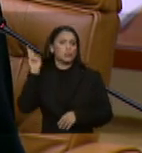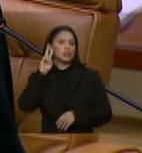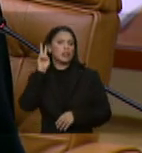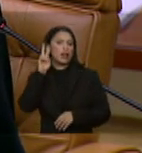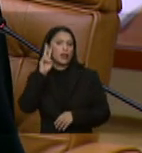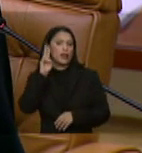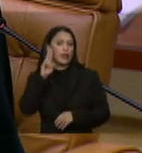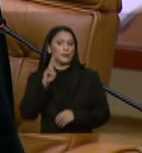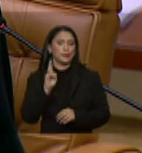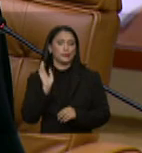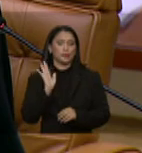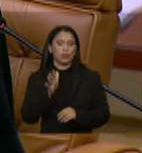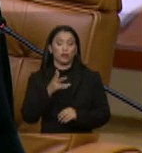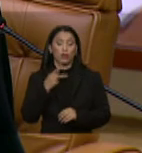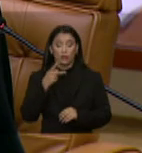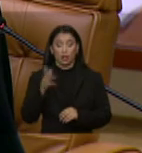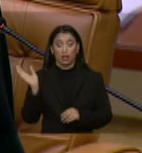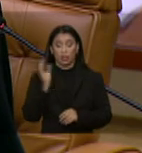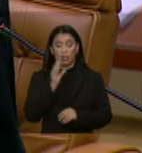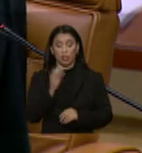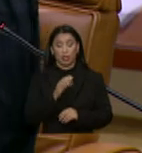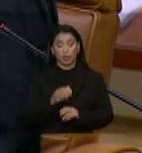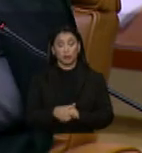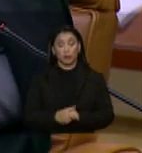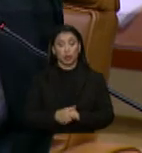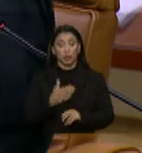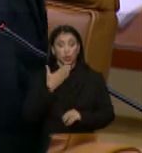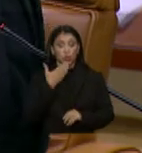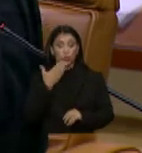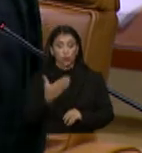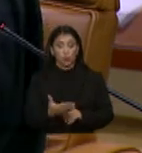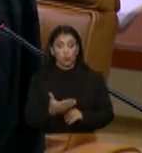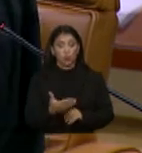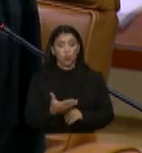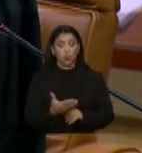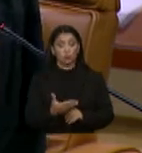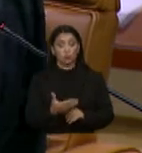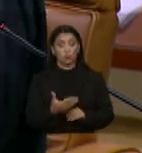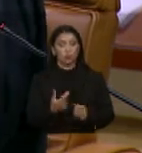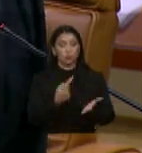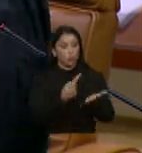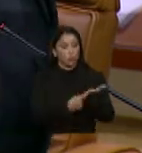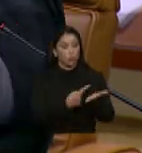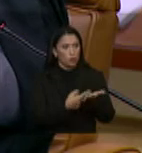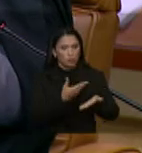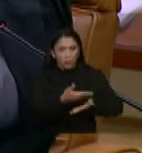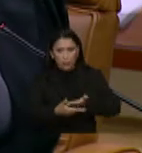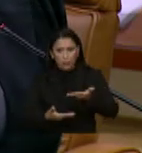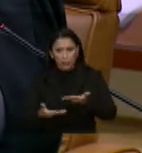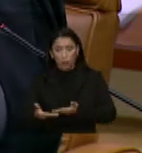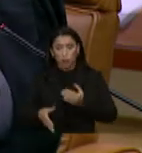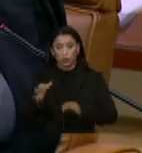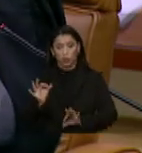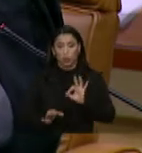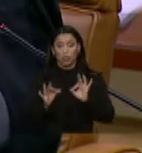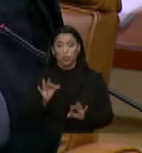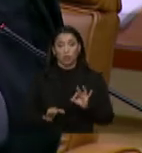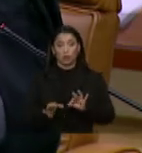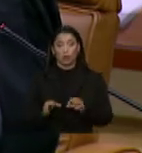por isso vou ser rápido nesse ponto que os pedidos de cooperação jurídica a centralidade no Ministério da